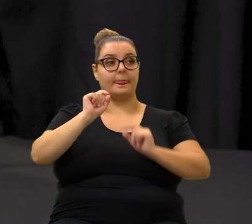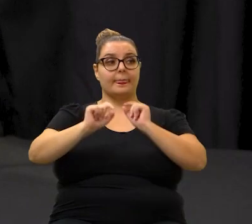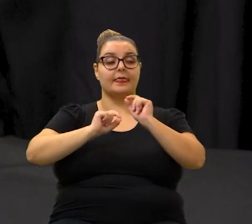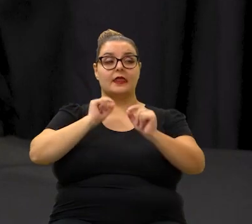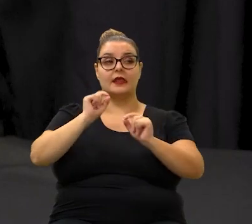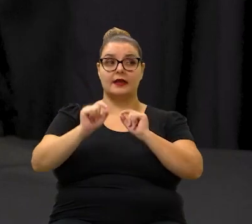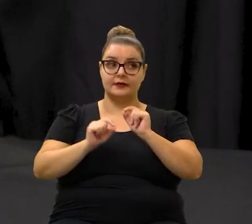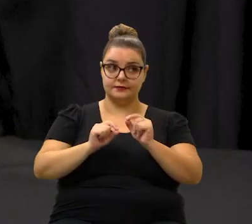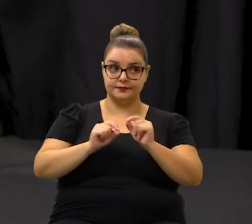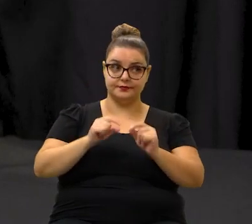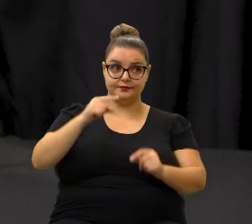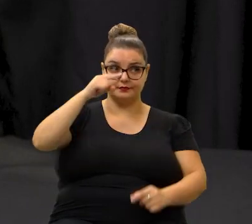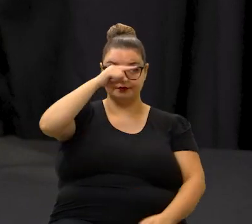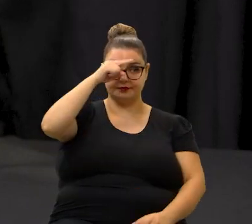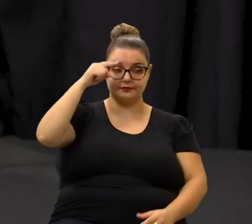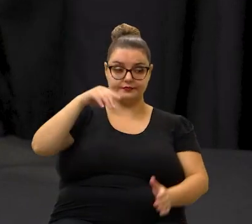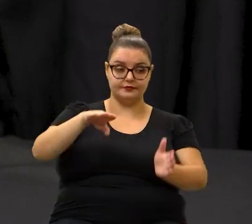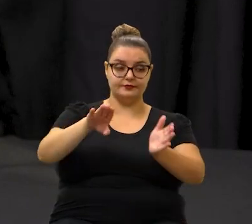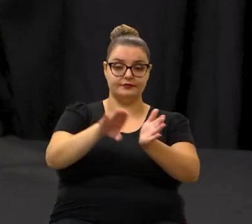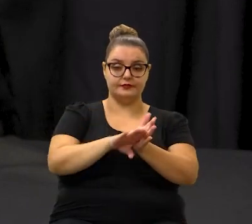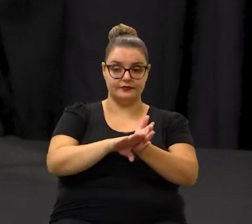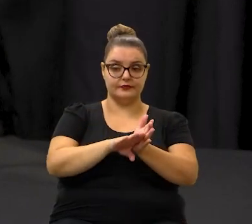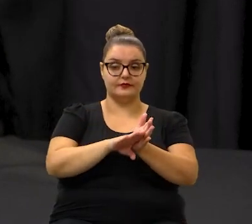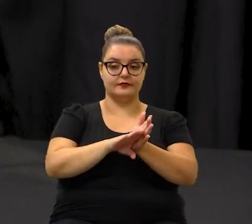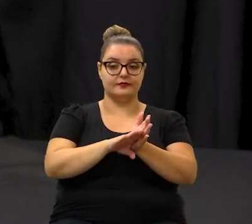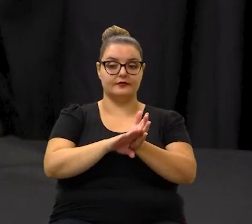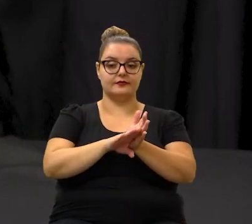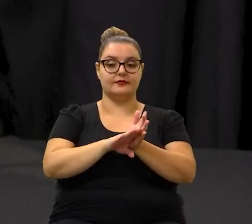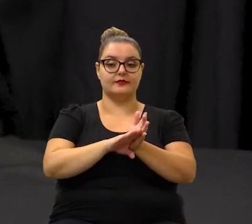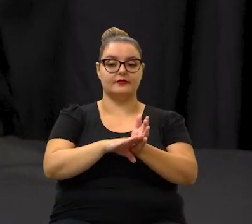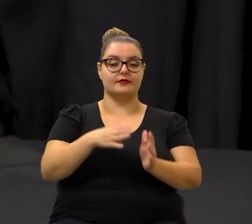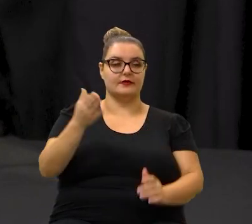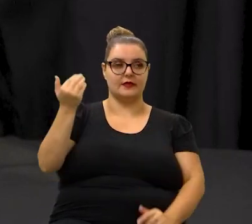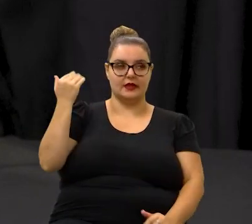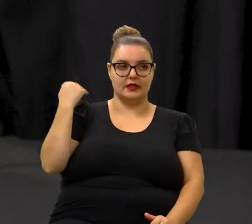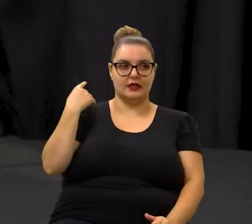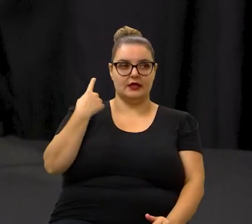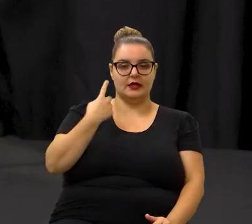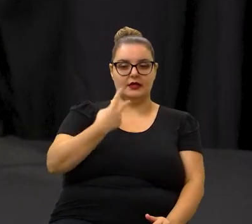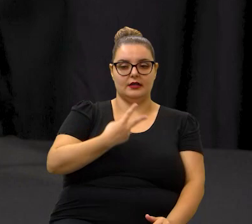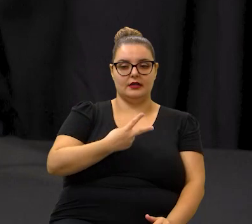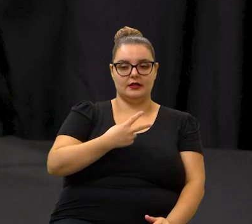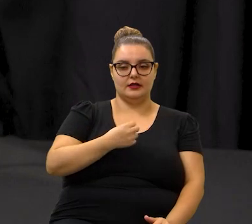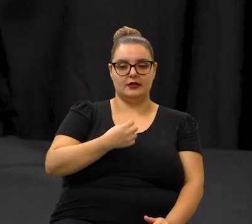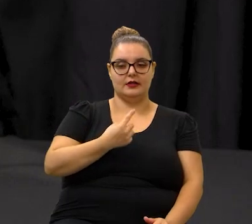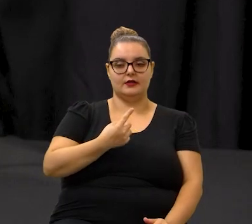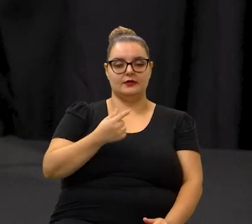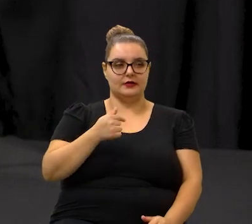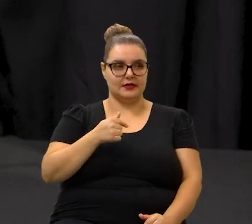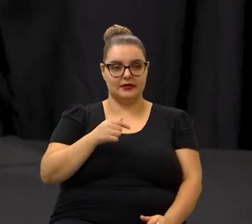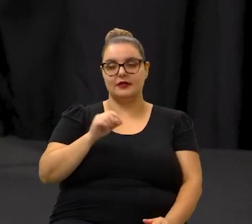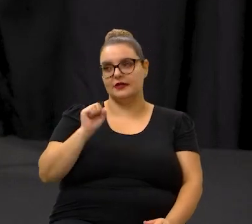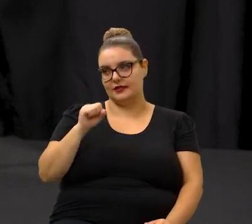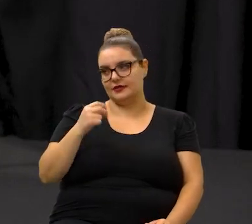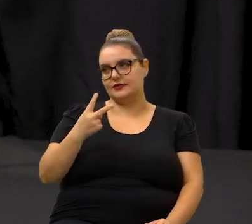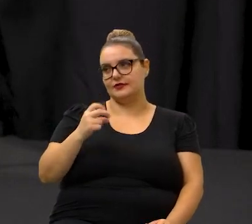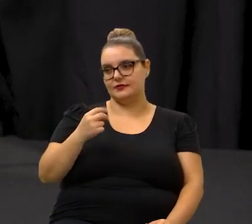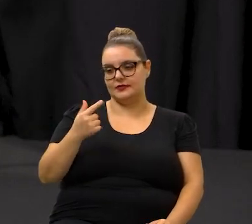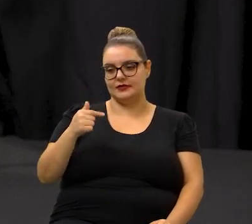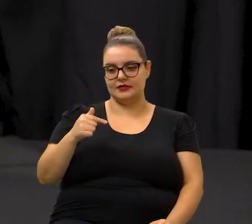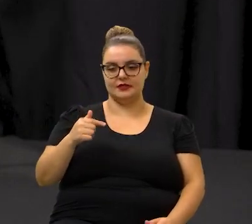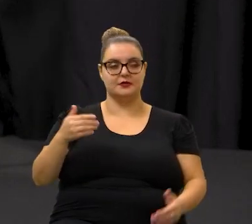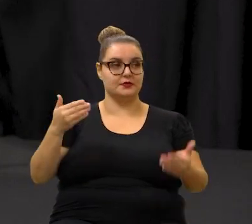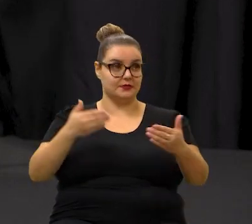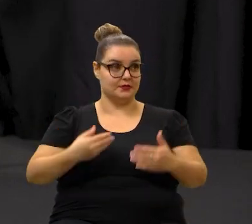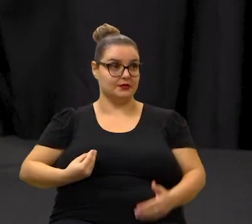aquele marquees que chegou aqui lá em 2016 17 né na verdade e